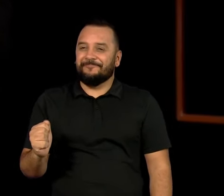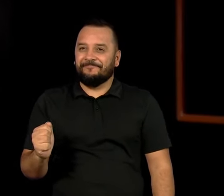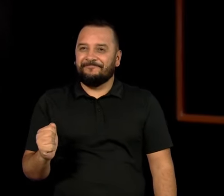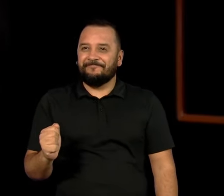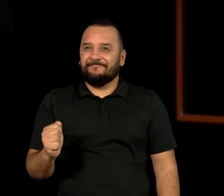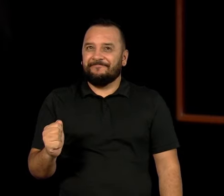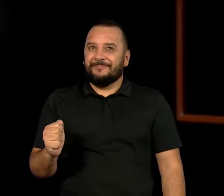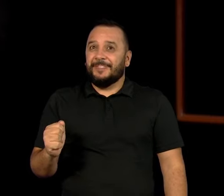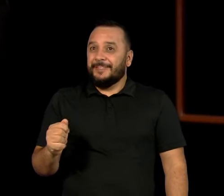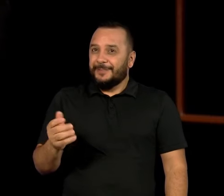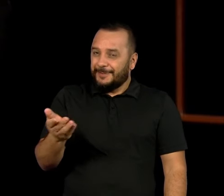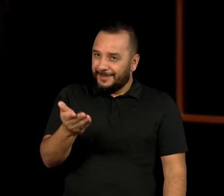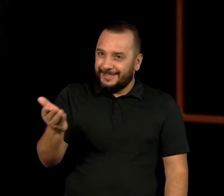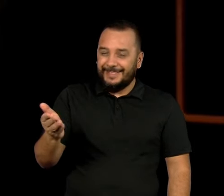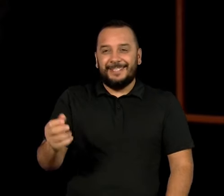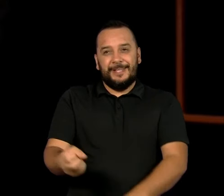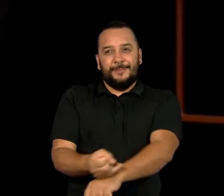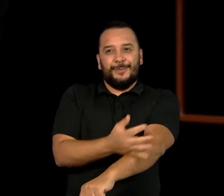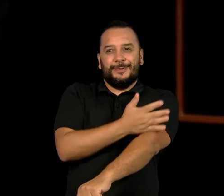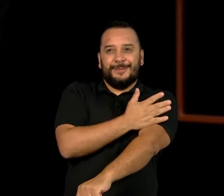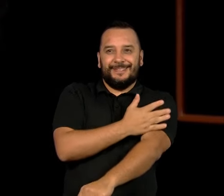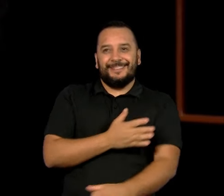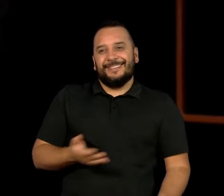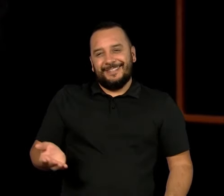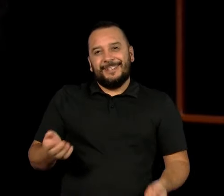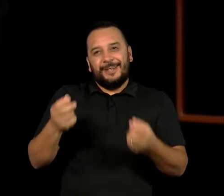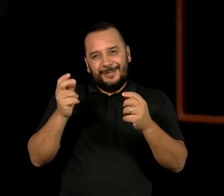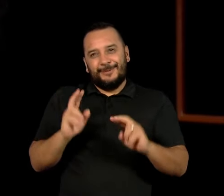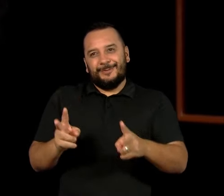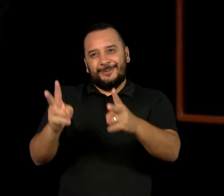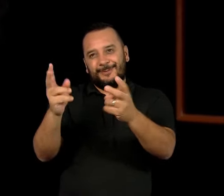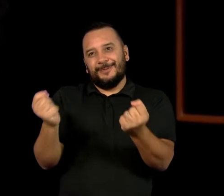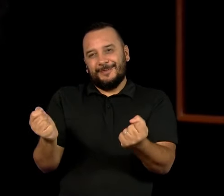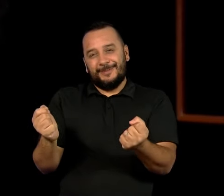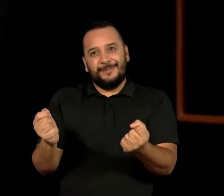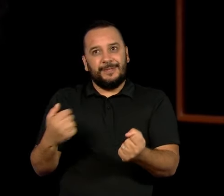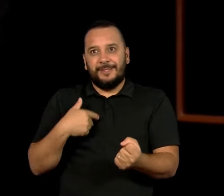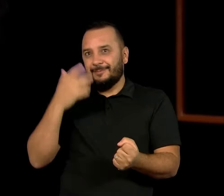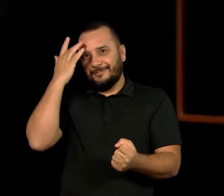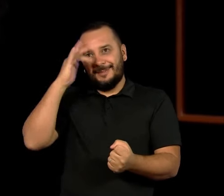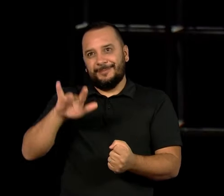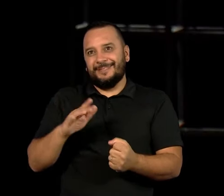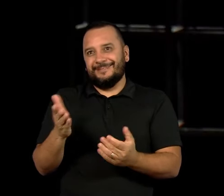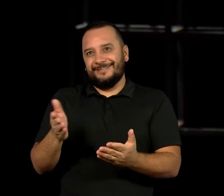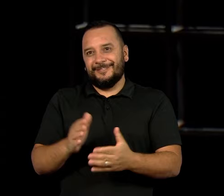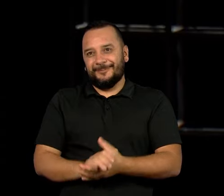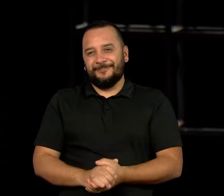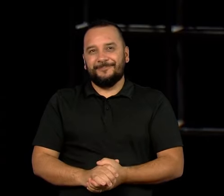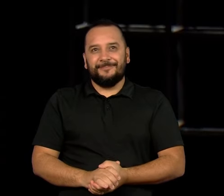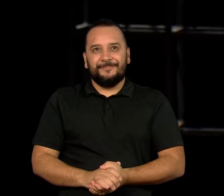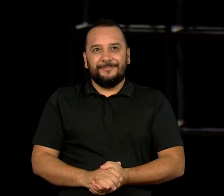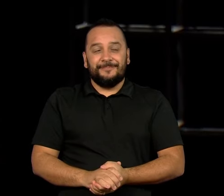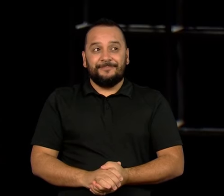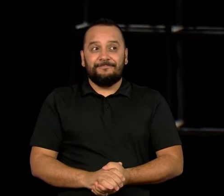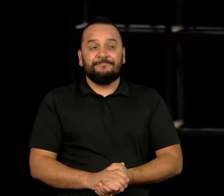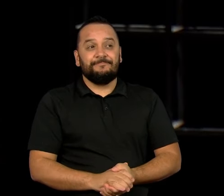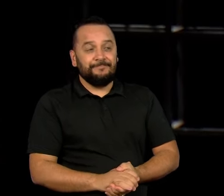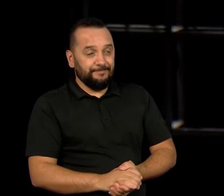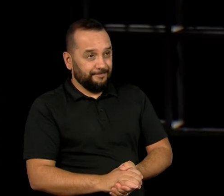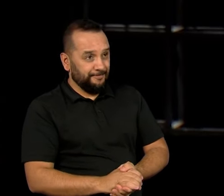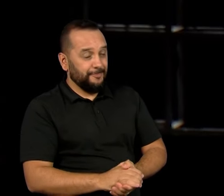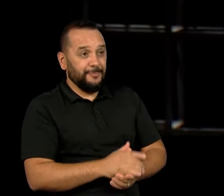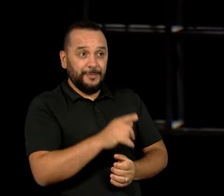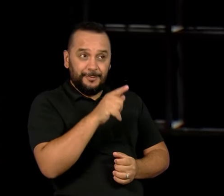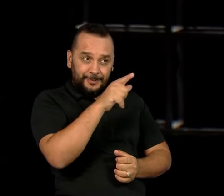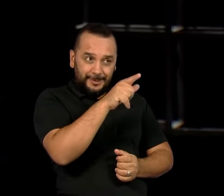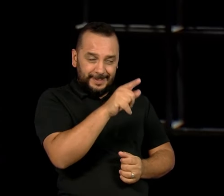E vocês continuam a me emocionar aqui a cada depoimento. Não esperava. Bom, chegou uma hora que você